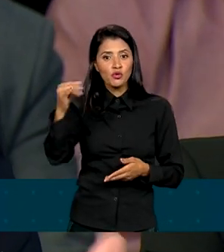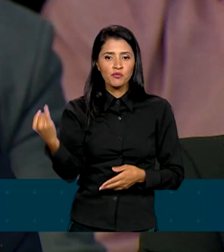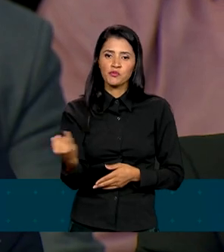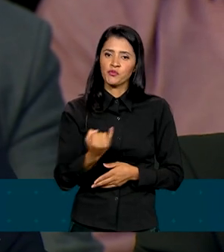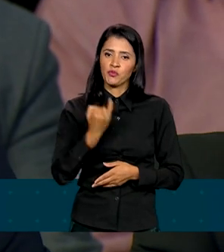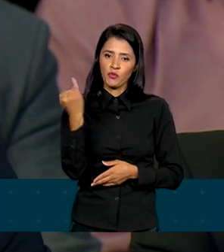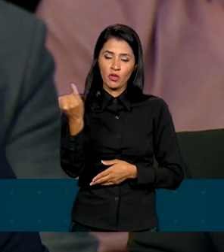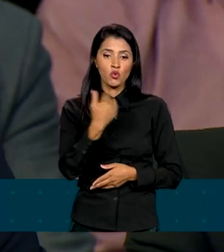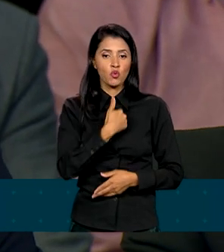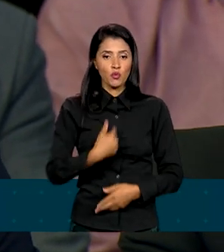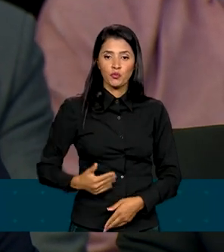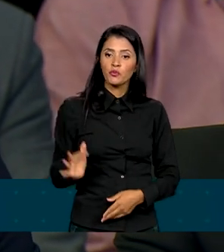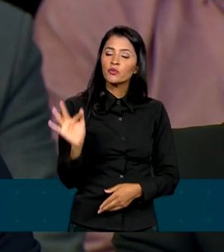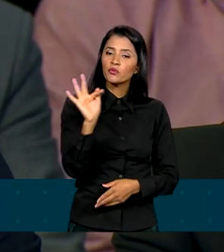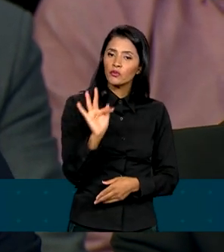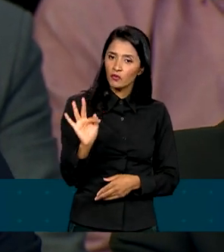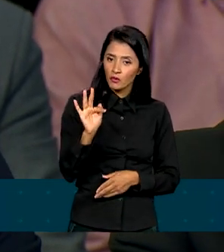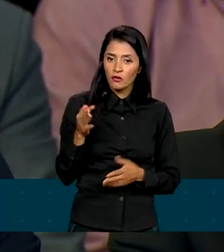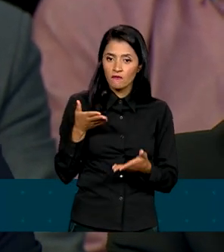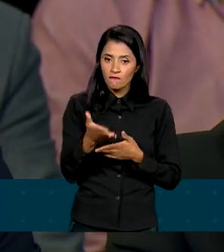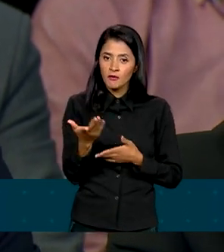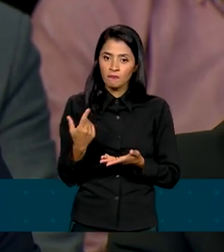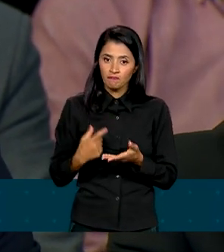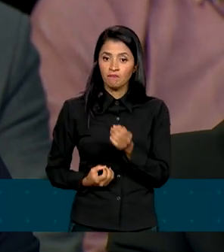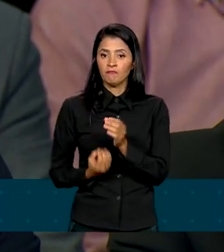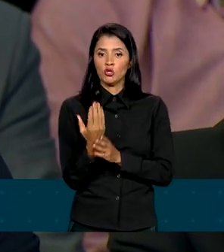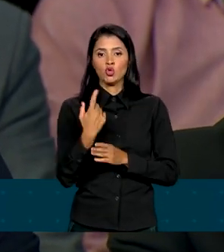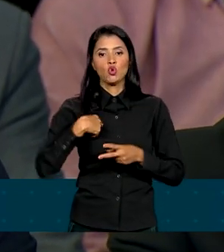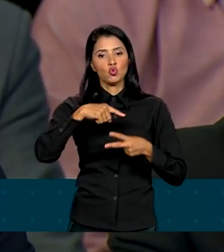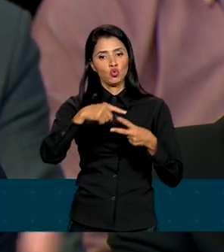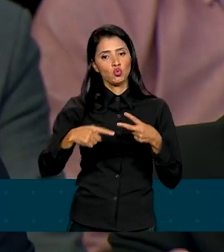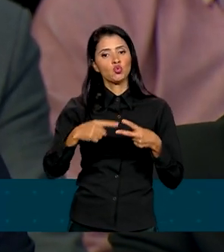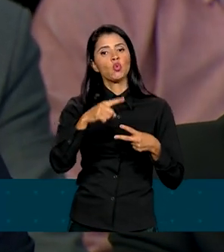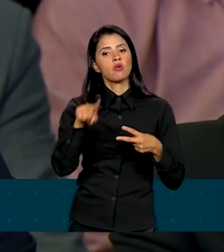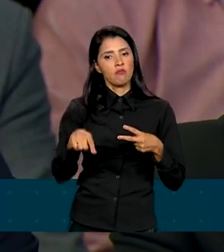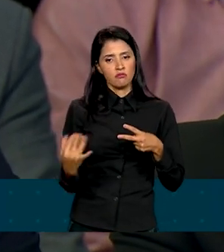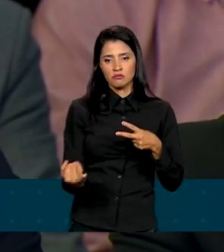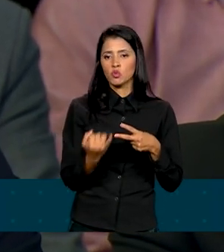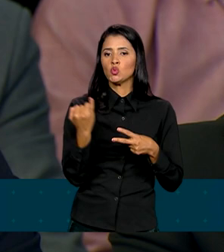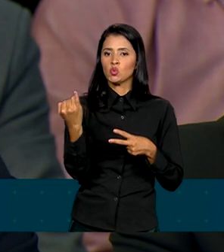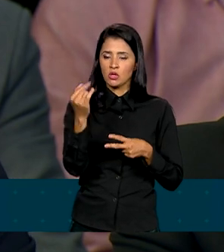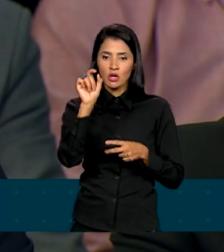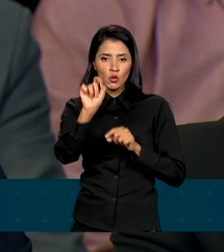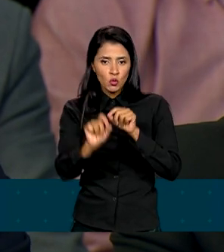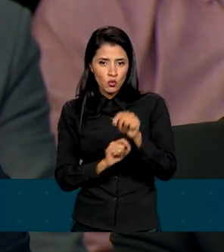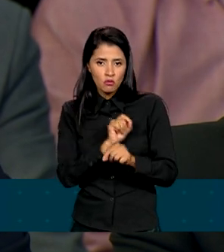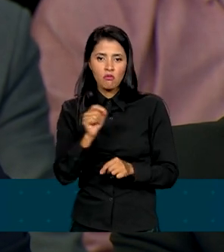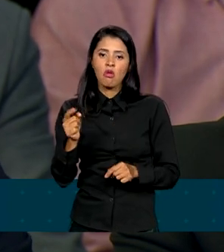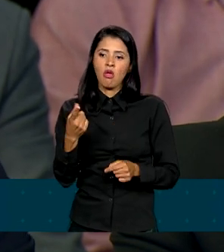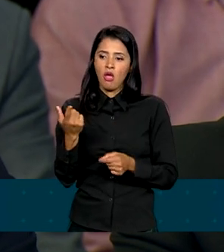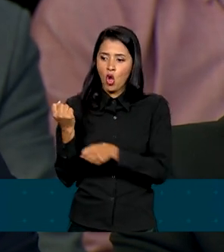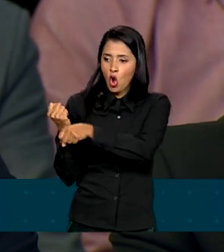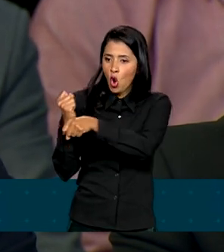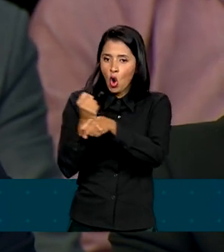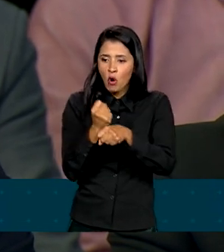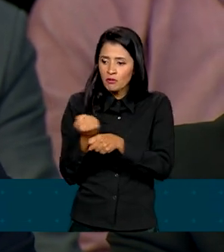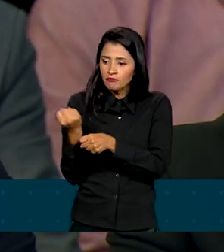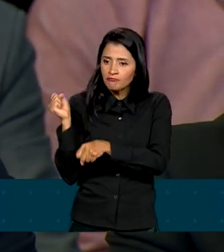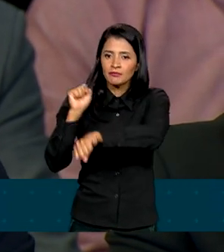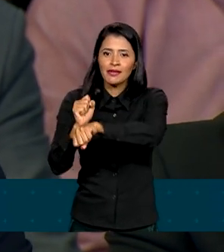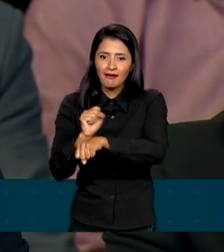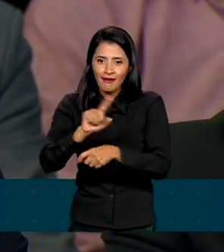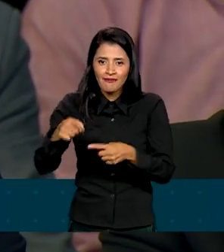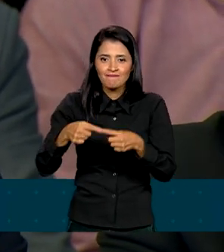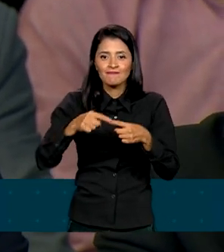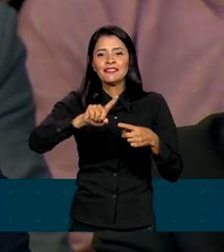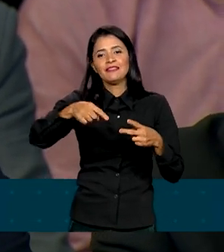a qual o governo federal vem estabelecendo dois critérios importantes, que é tanto as obras paradas, como também